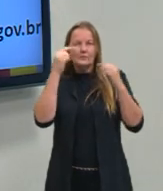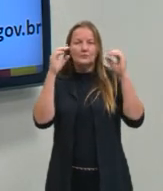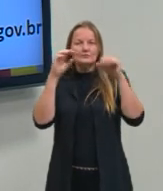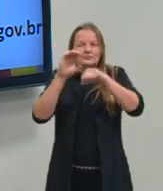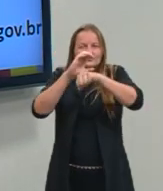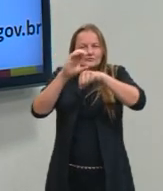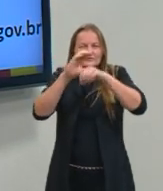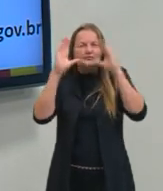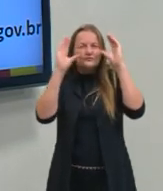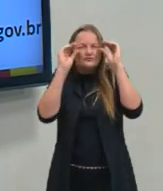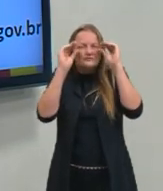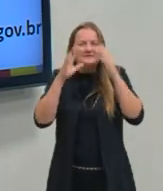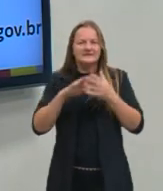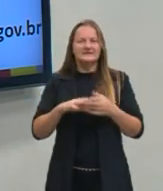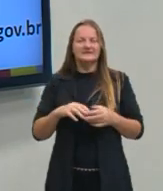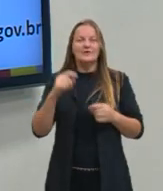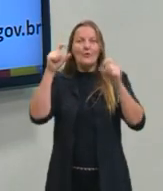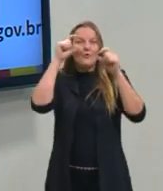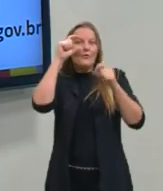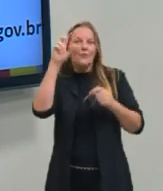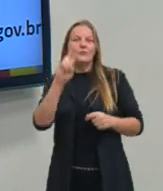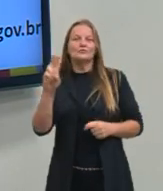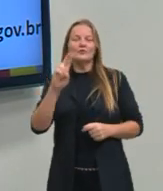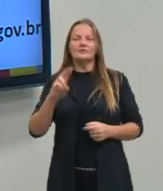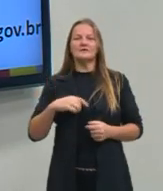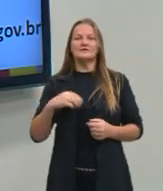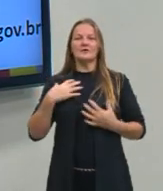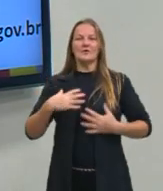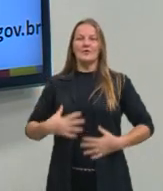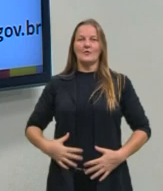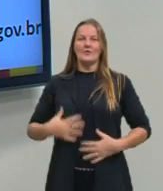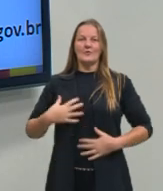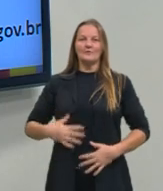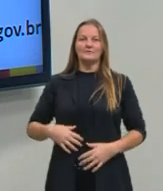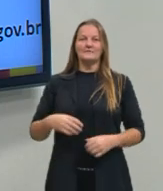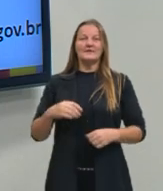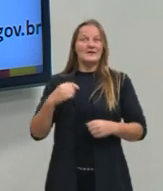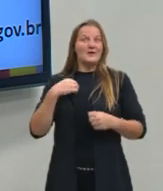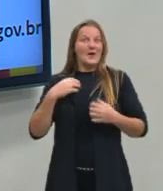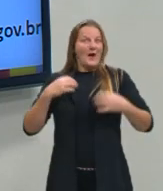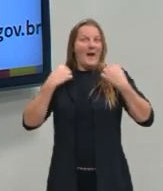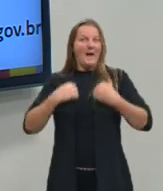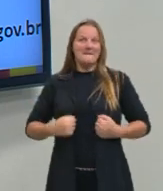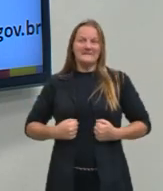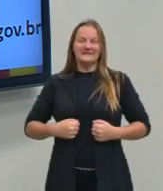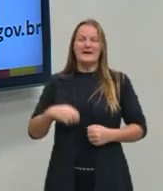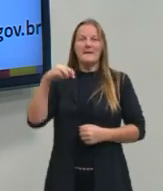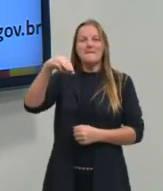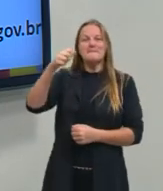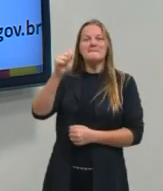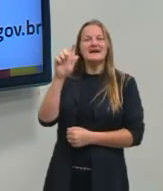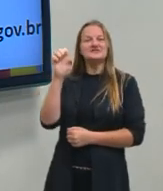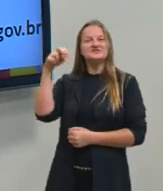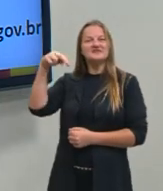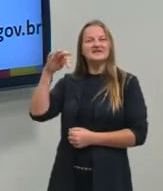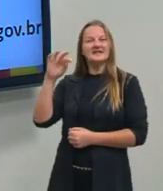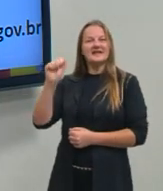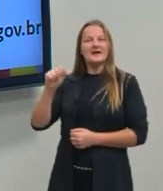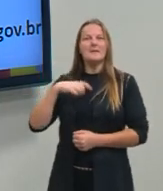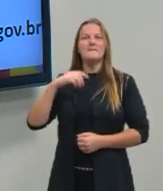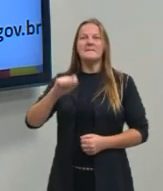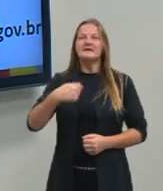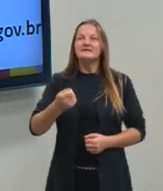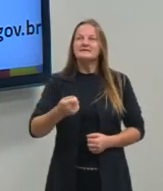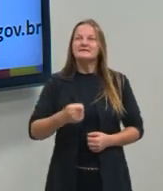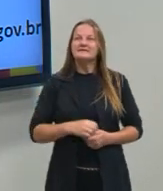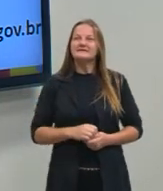castanhos também uso óculos Estou vestindo a blusa a blusa do pré-enem na cor Magenta o meu